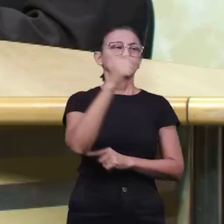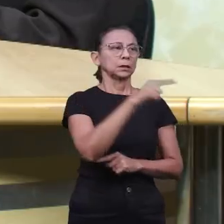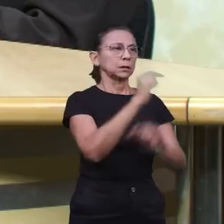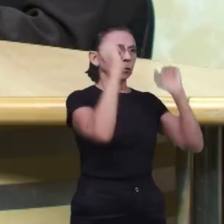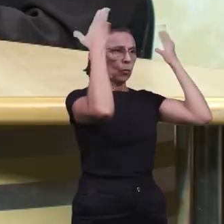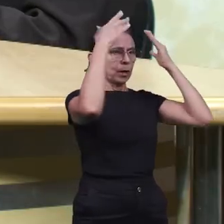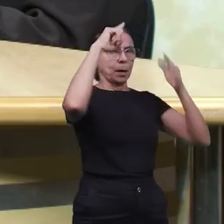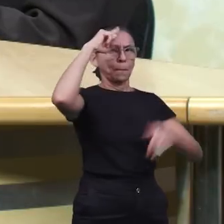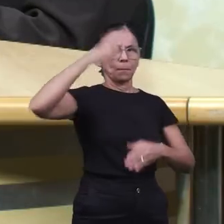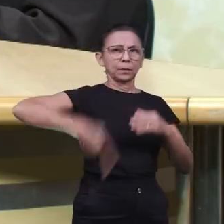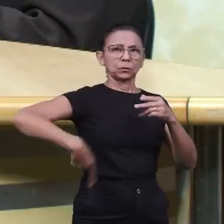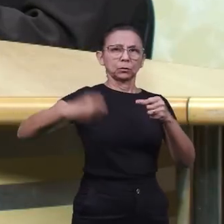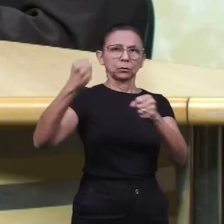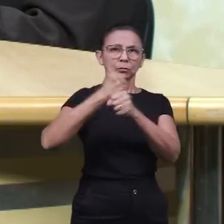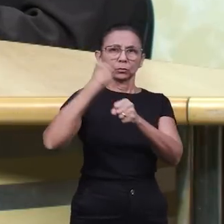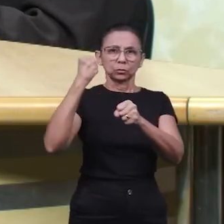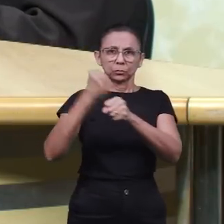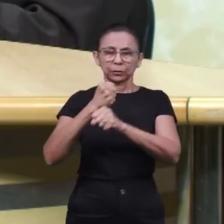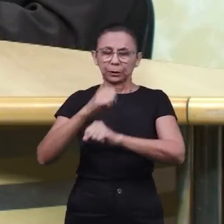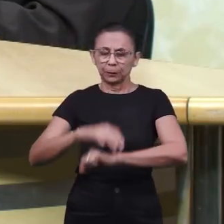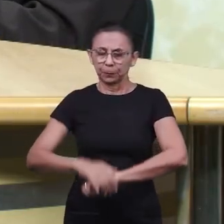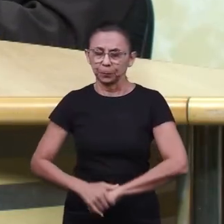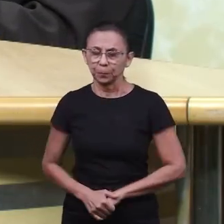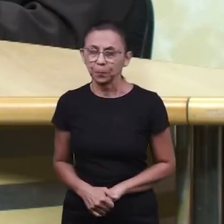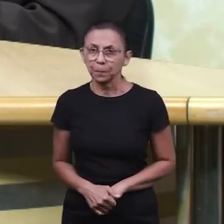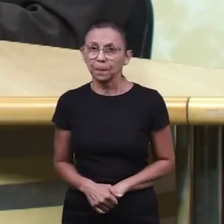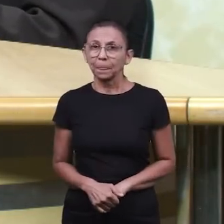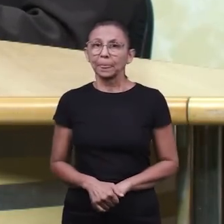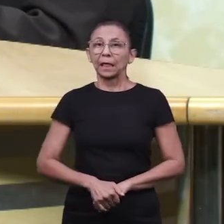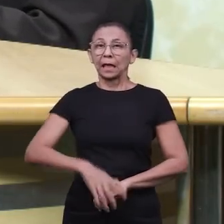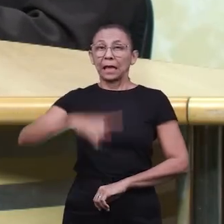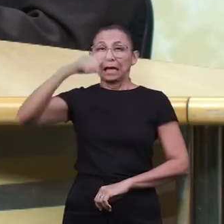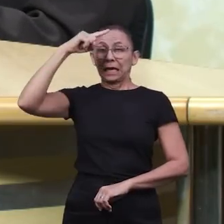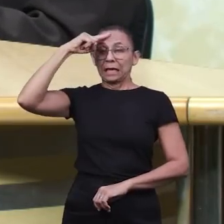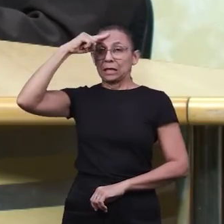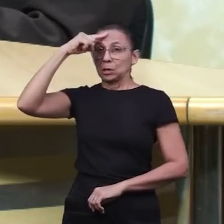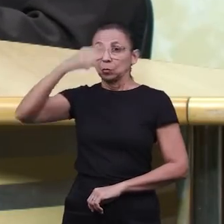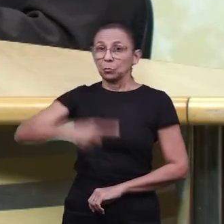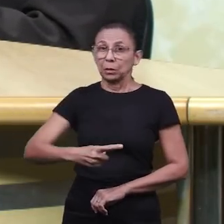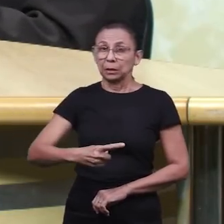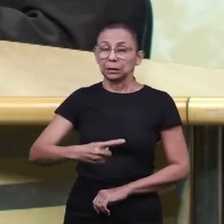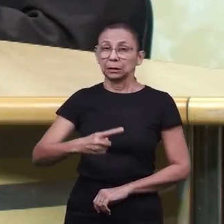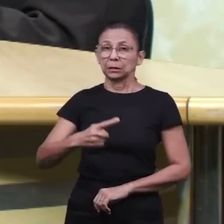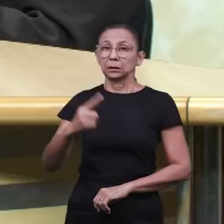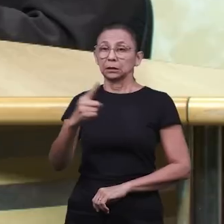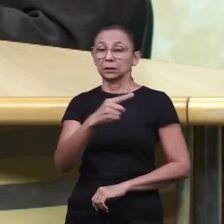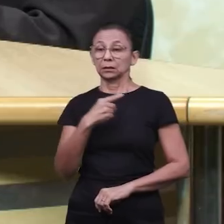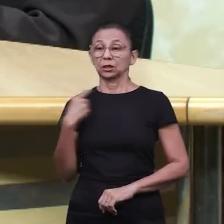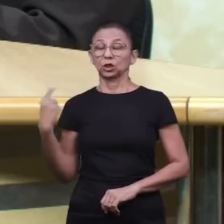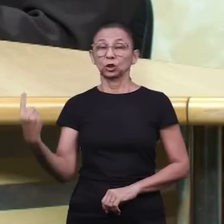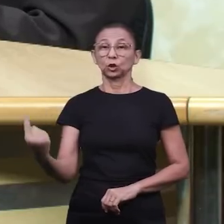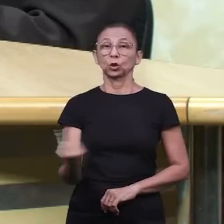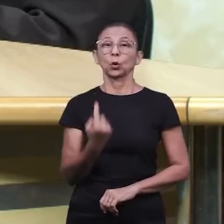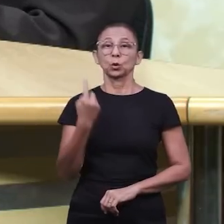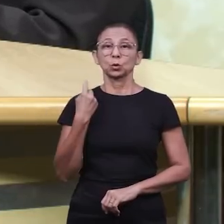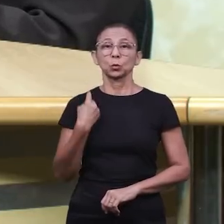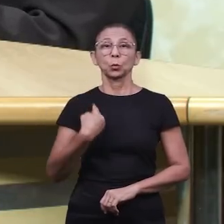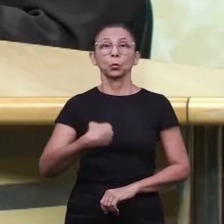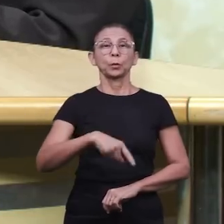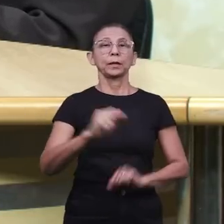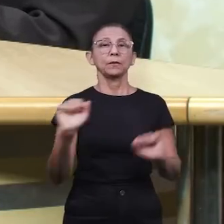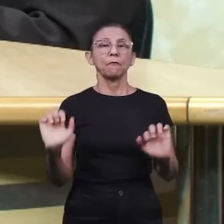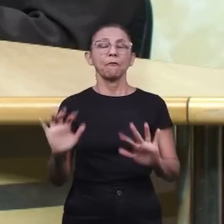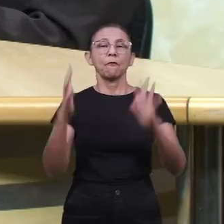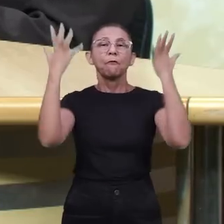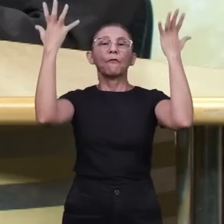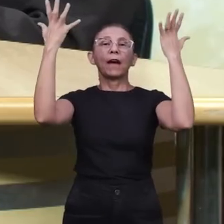a partir dos grandes, mas requerendo que todos do seu reino fossem à festa da